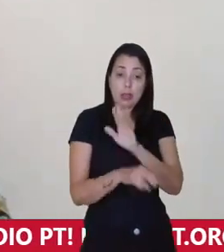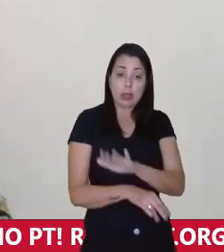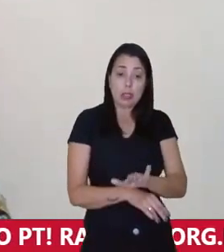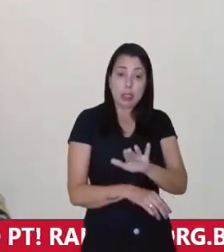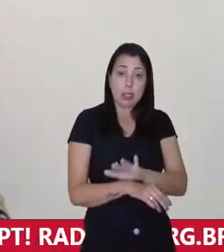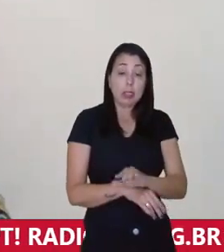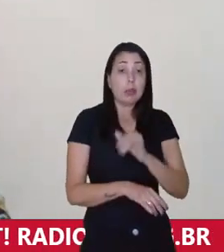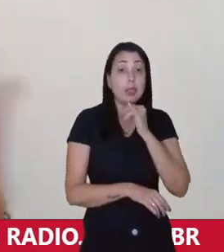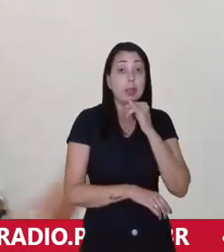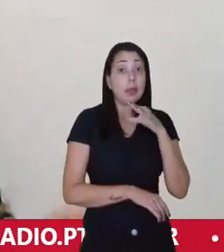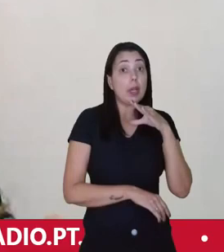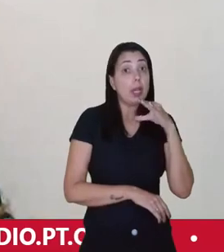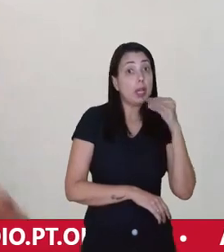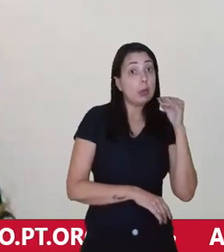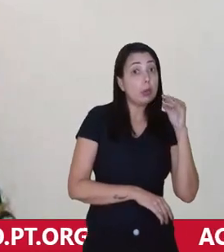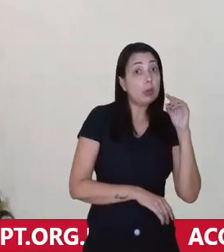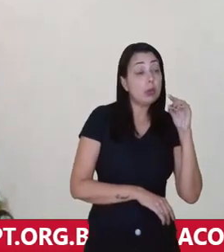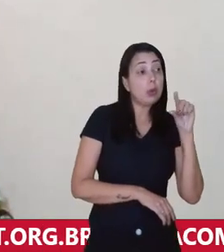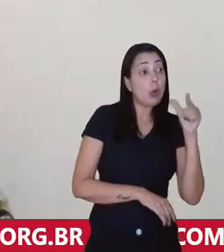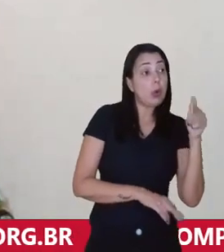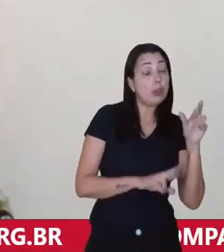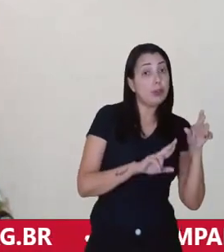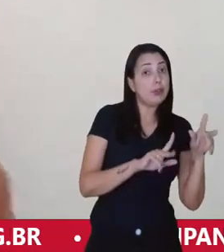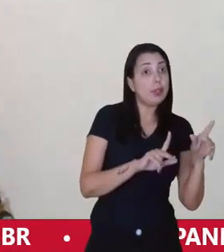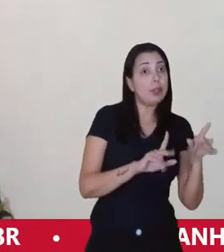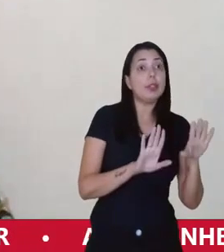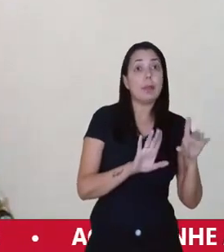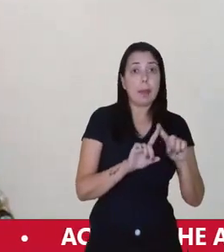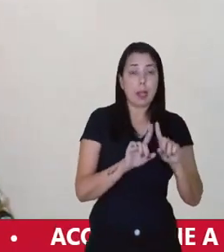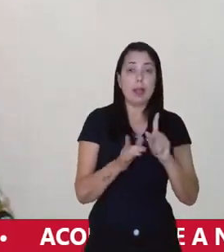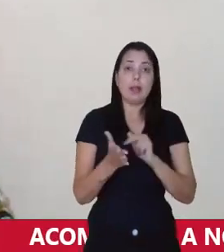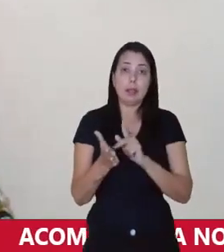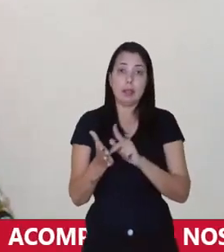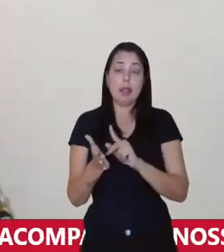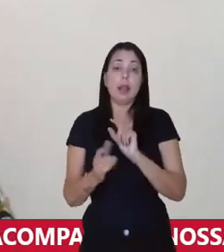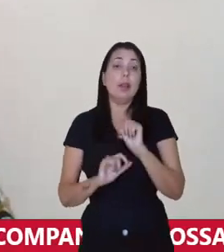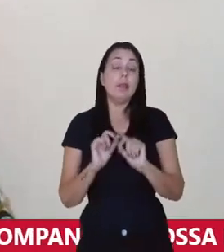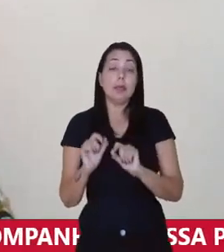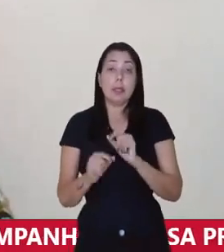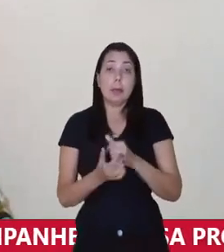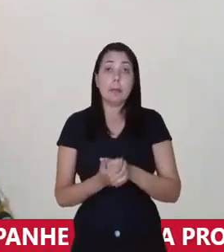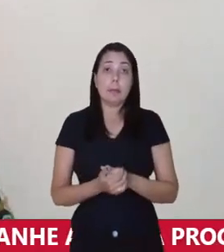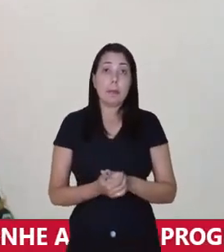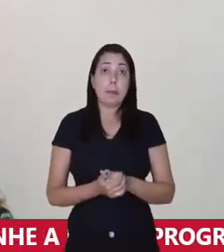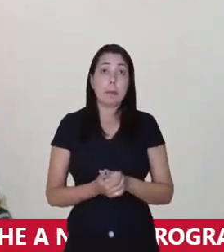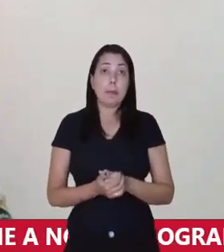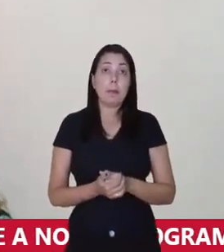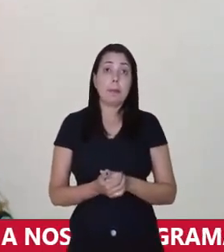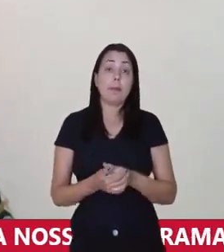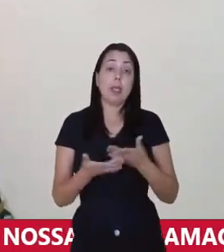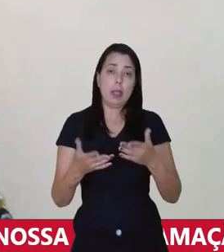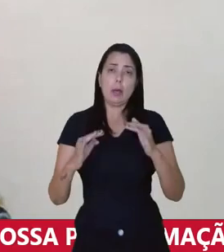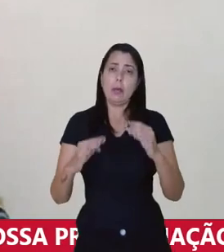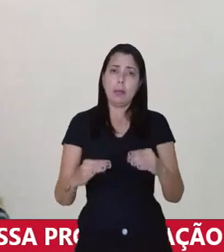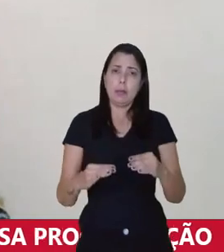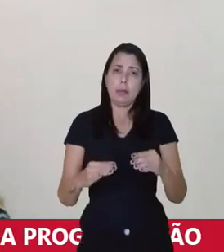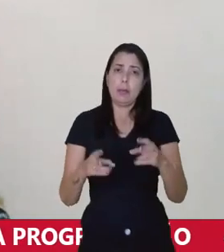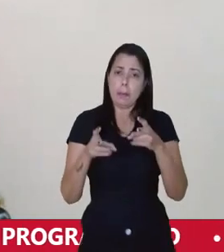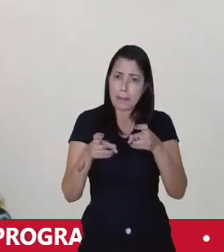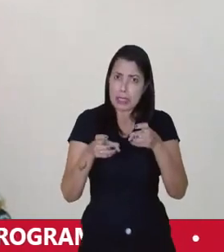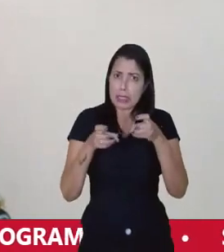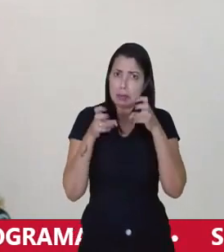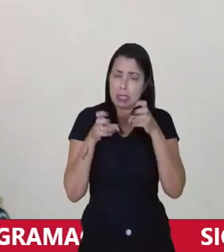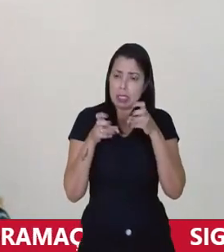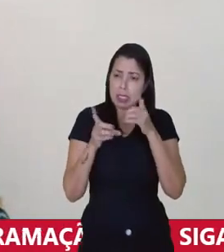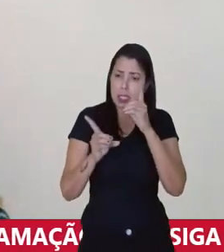se adulto fosse o oposto à criança, né? E na verdade eu pude perceber na